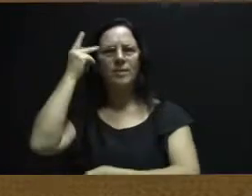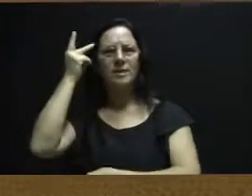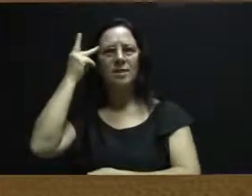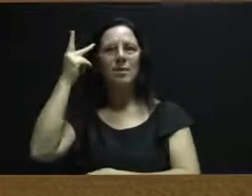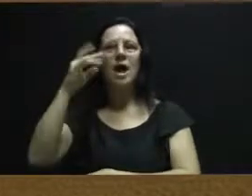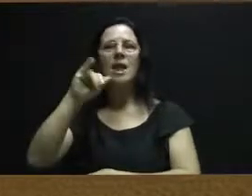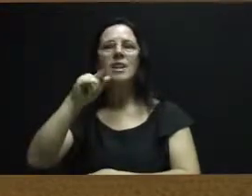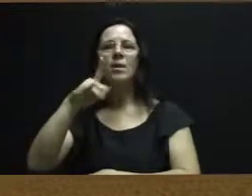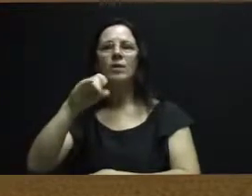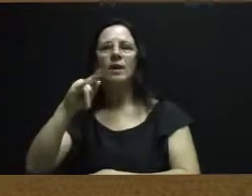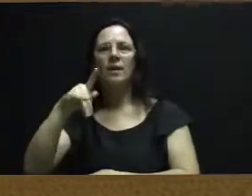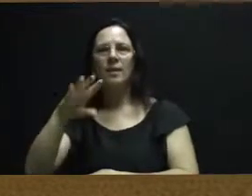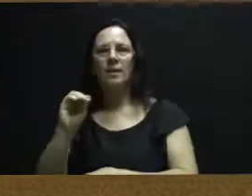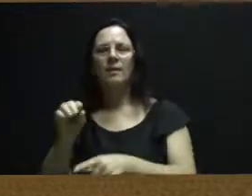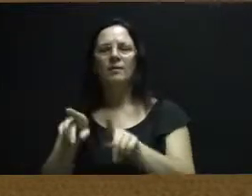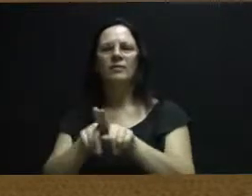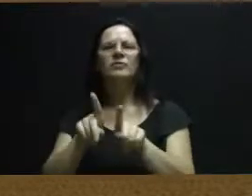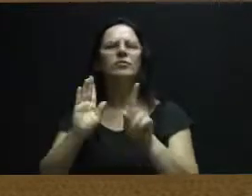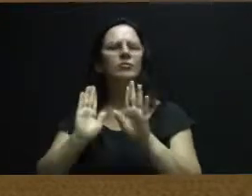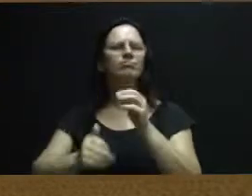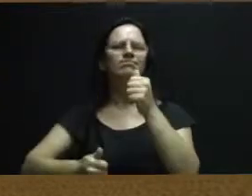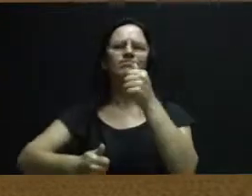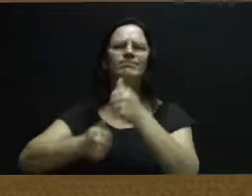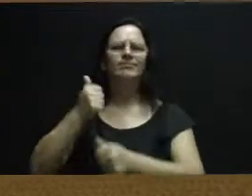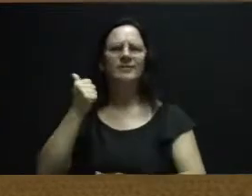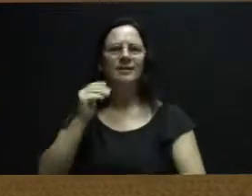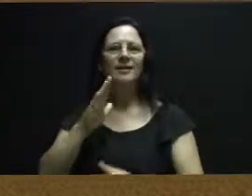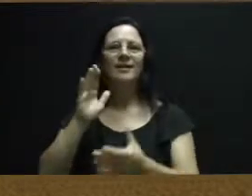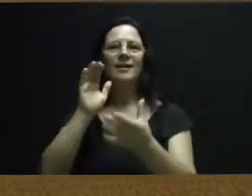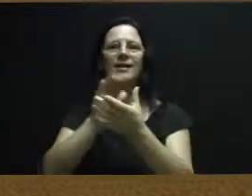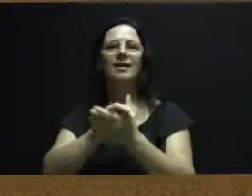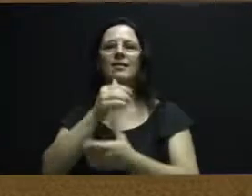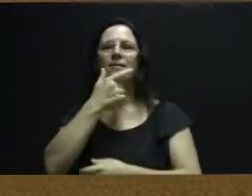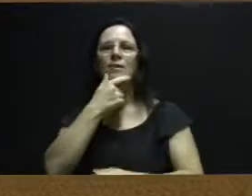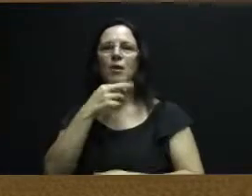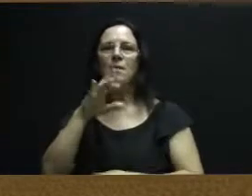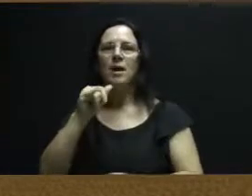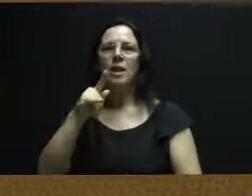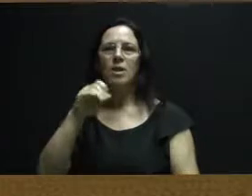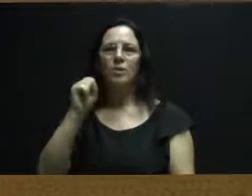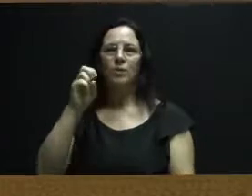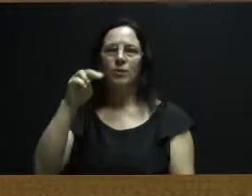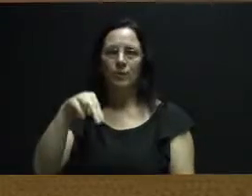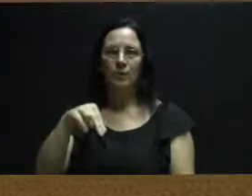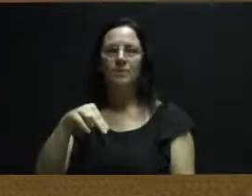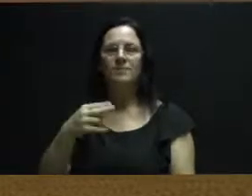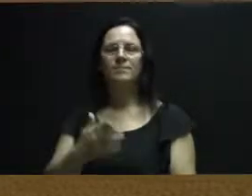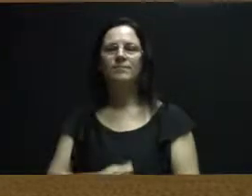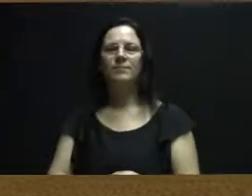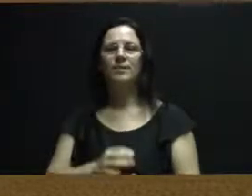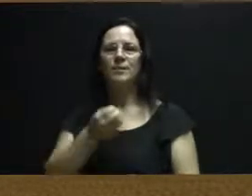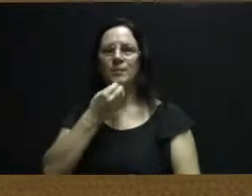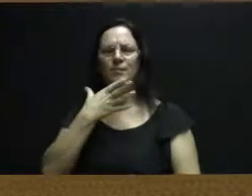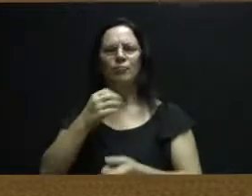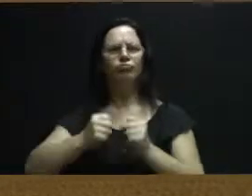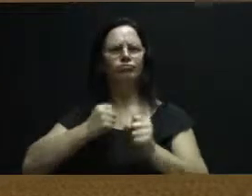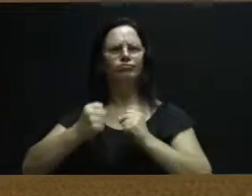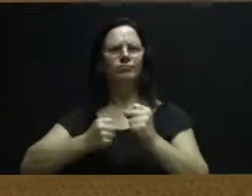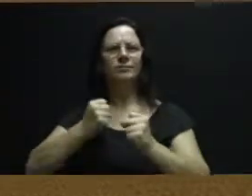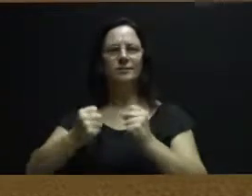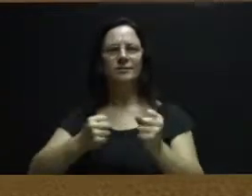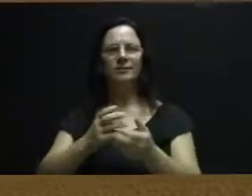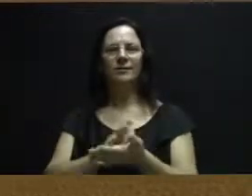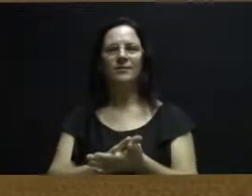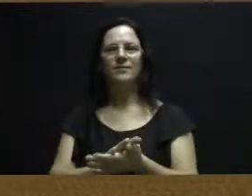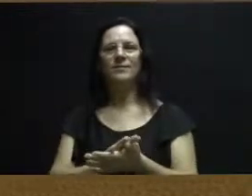deu, né? Já foi pan-americano, recordista, e casou com o Marilson. Então, nosso maior maratonista de todos os tempos. Então, a minha mãe,